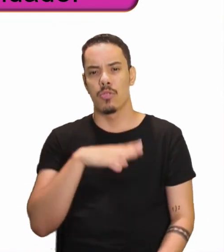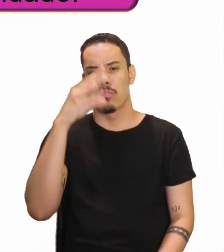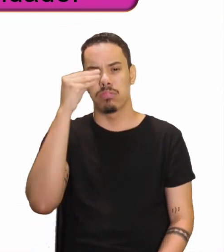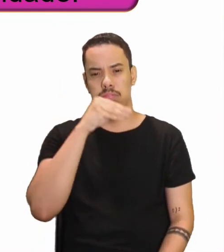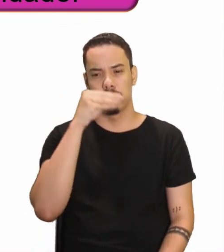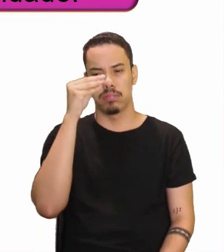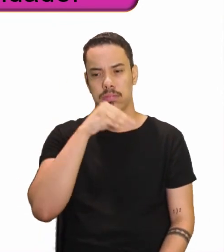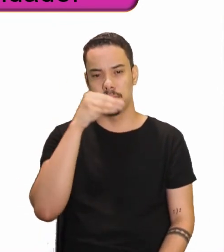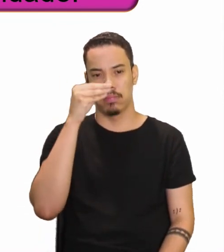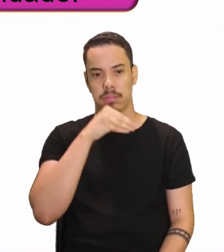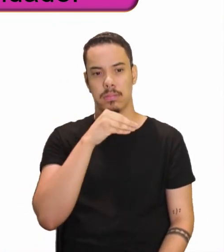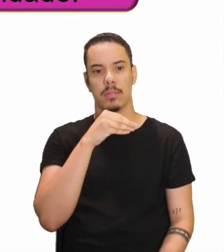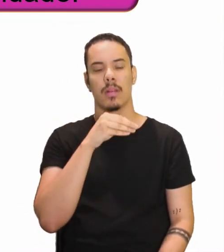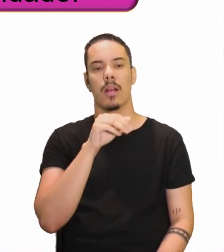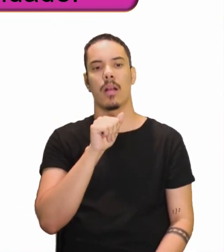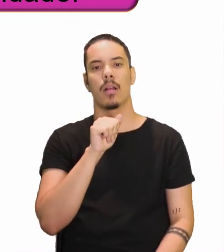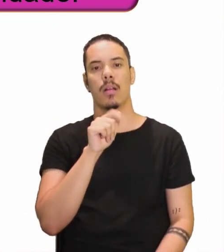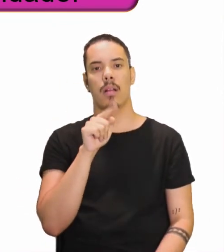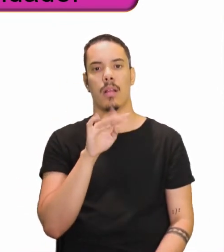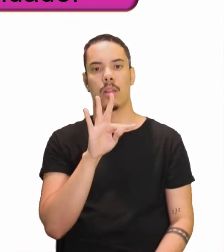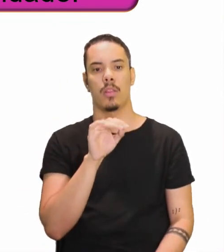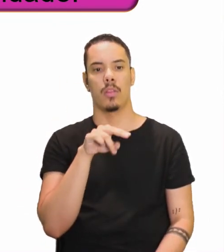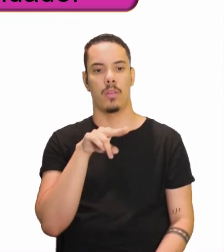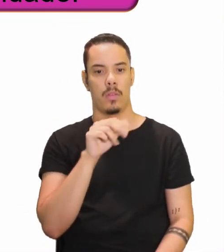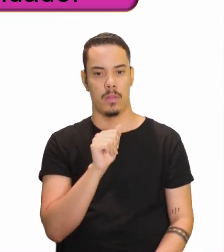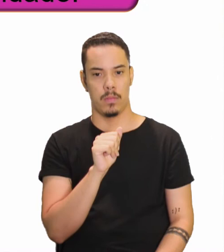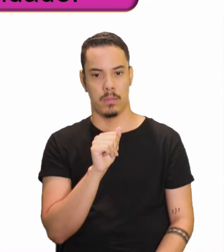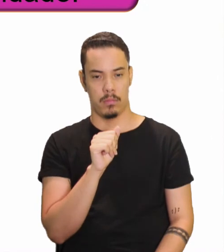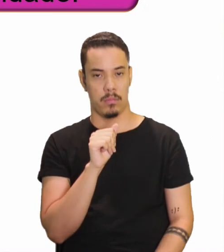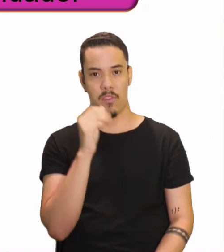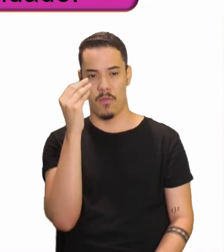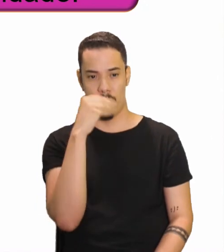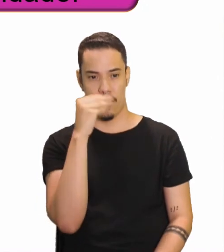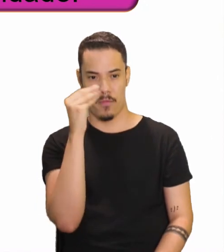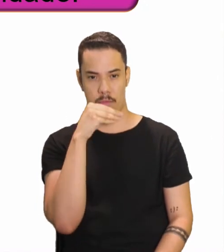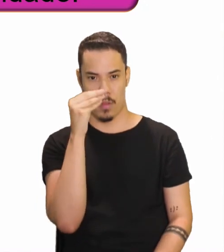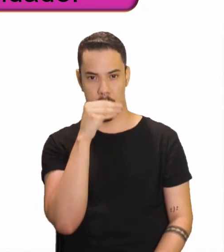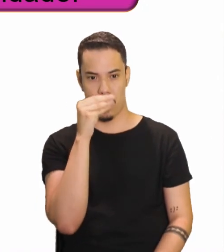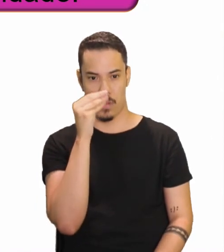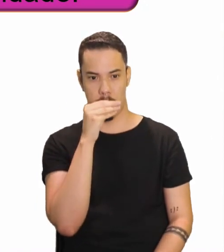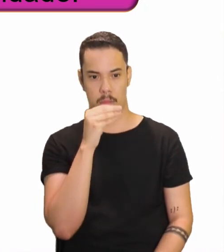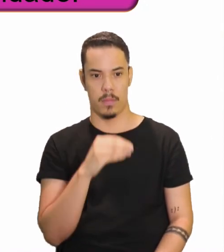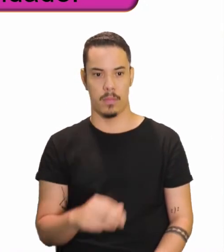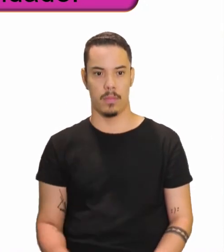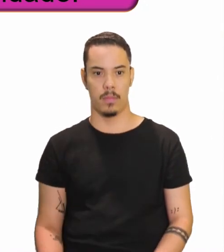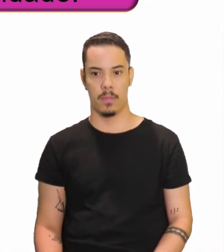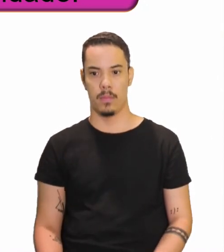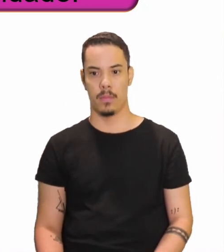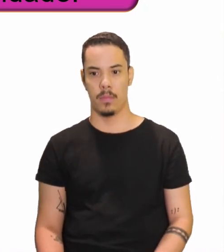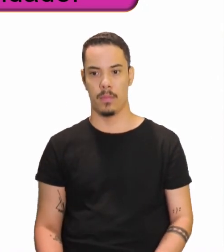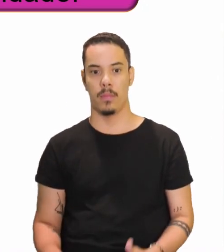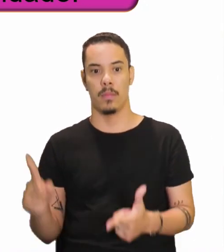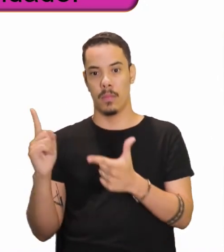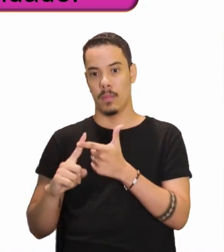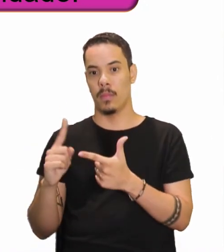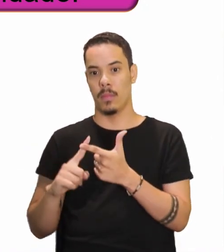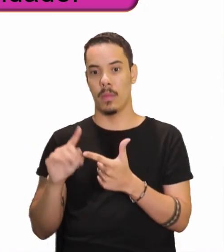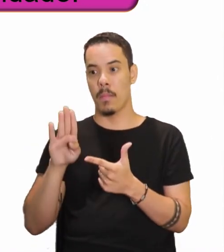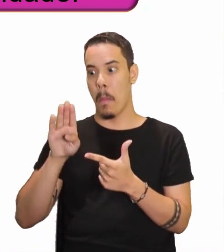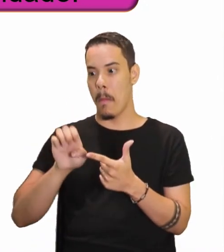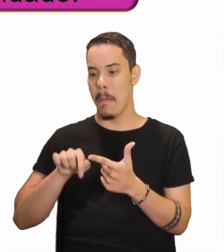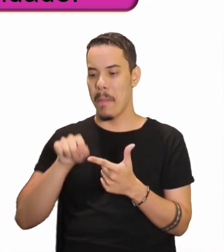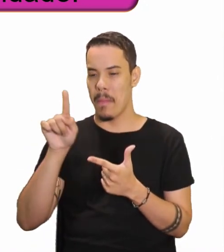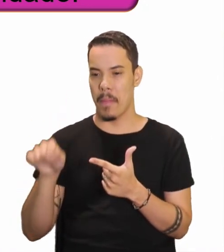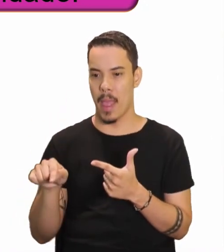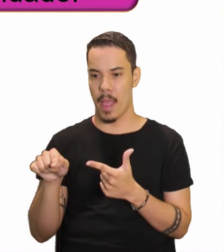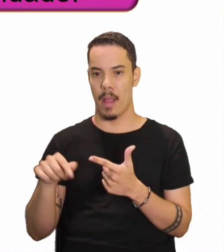fraquinho, né? Ela é átona. Tem um som aí, menos intenção. E já o B, ele é tônico, a